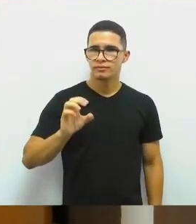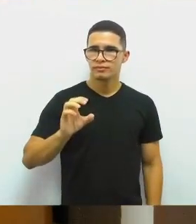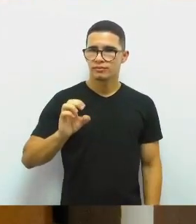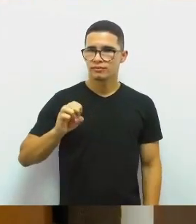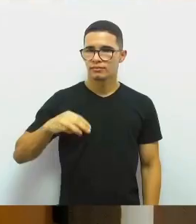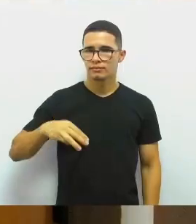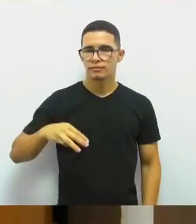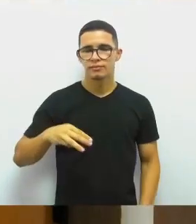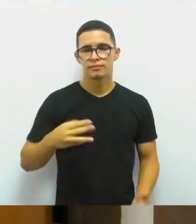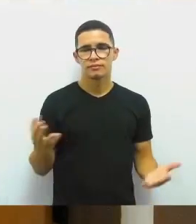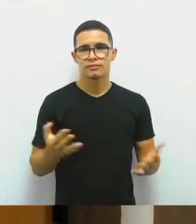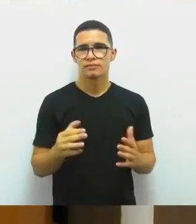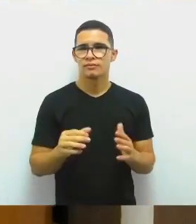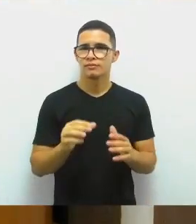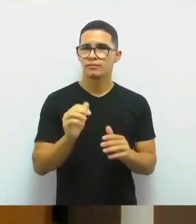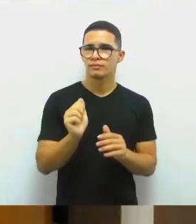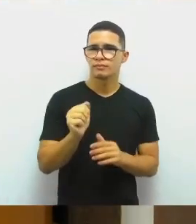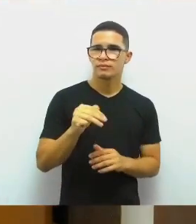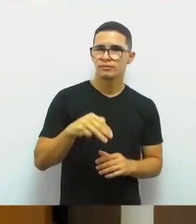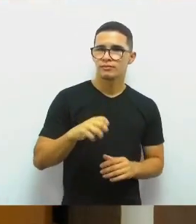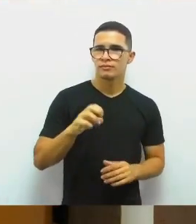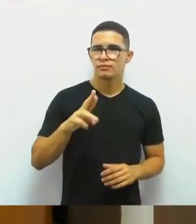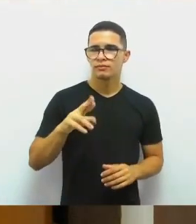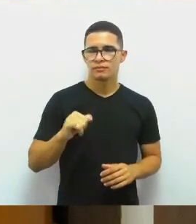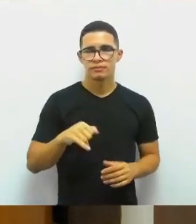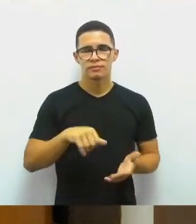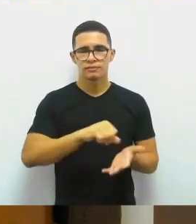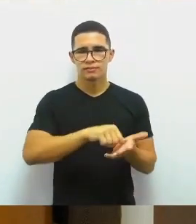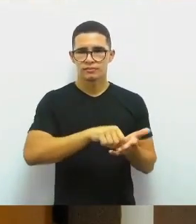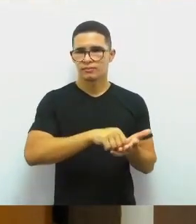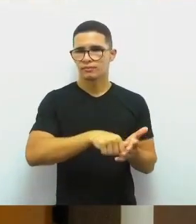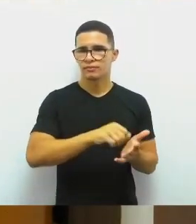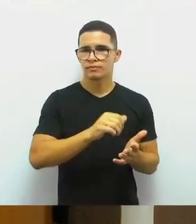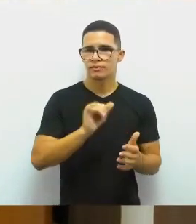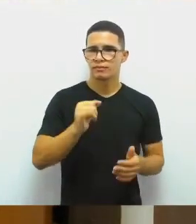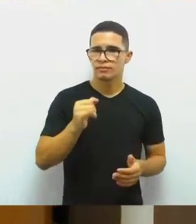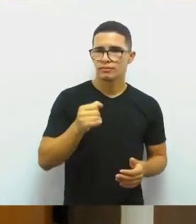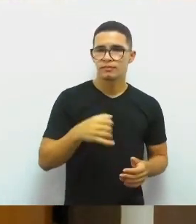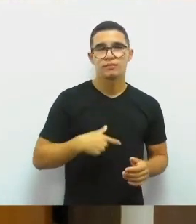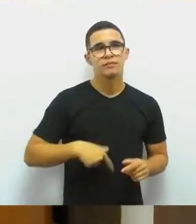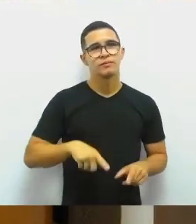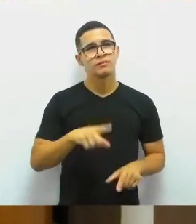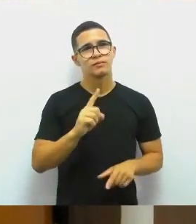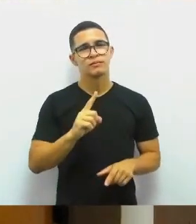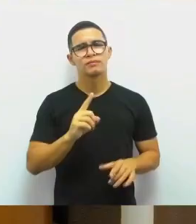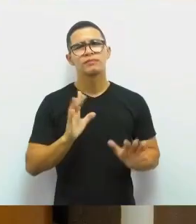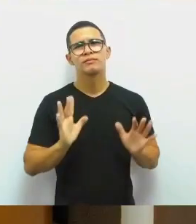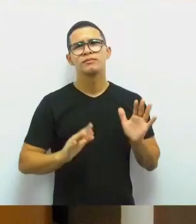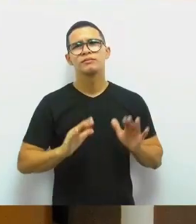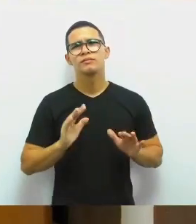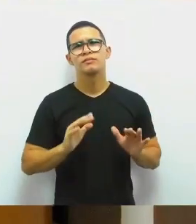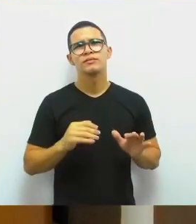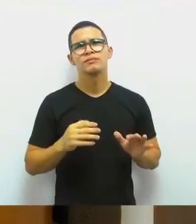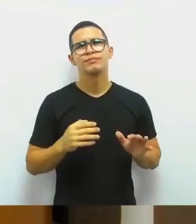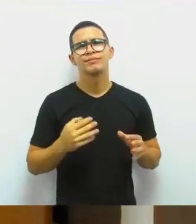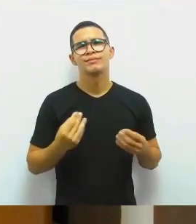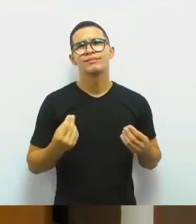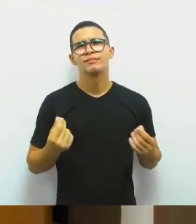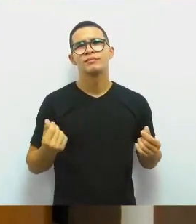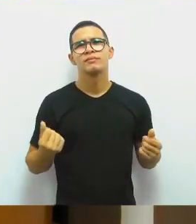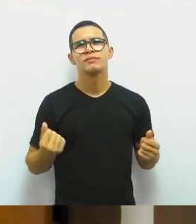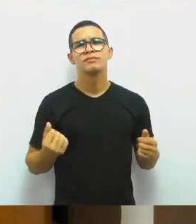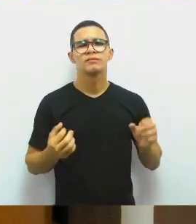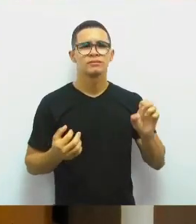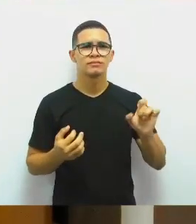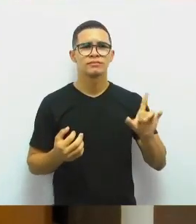AME Japuíba, que é ambulatorial, médico de especialidade. E lá, o grande, igual o